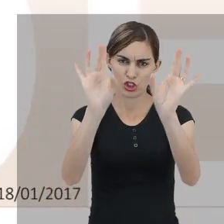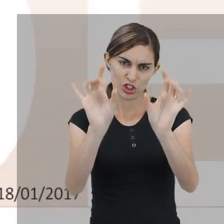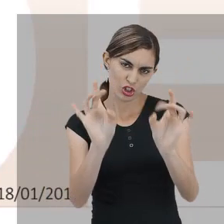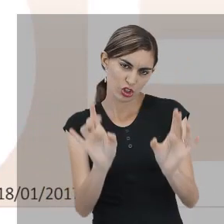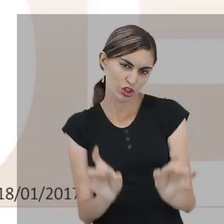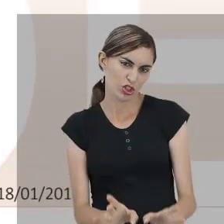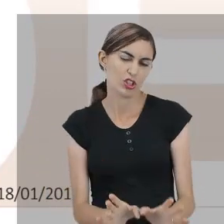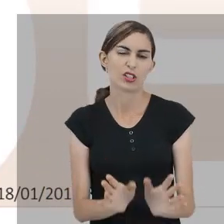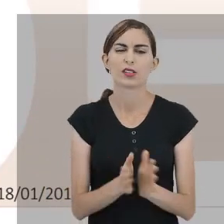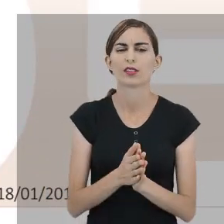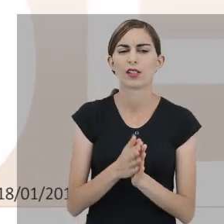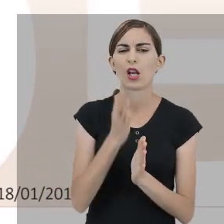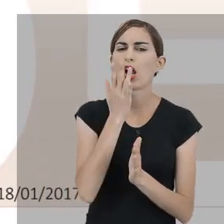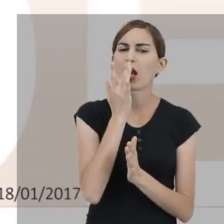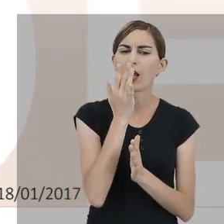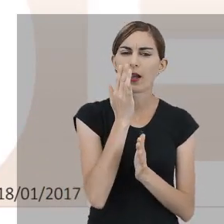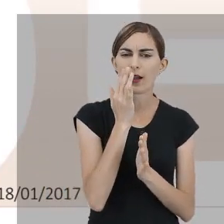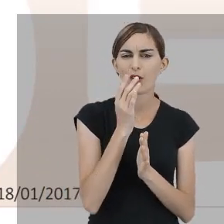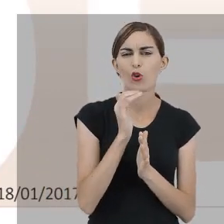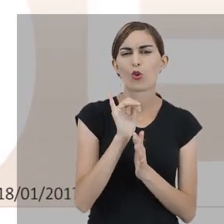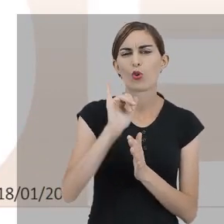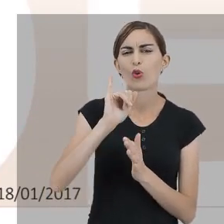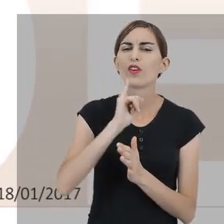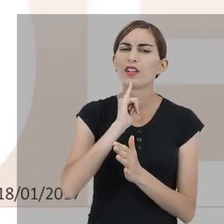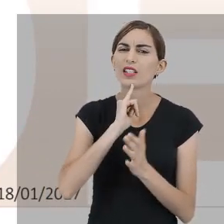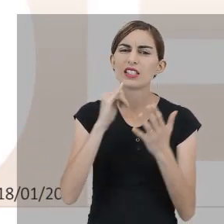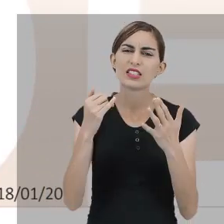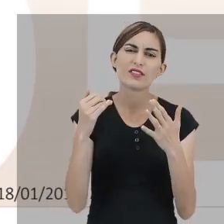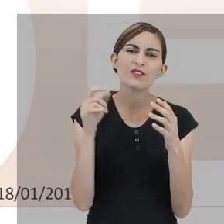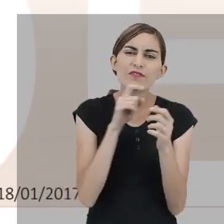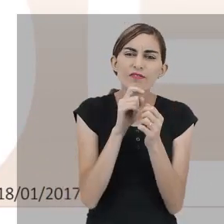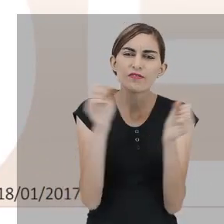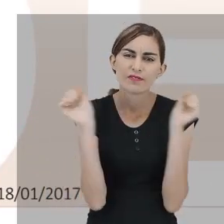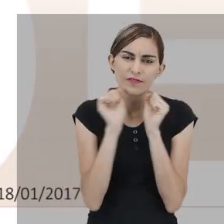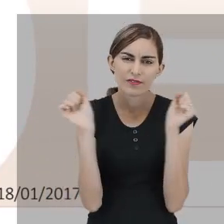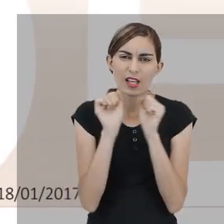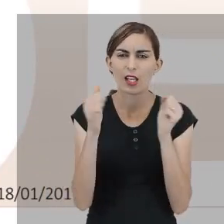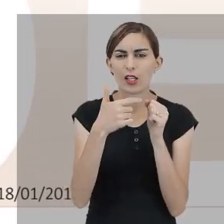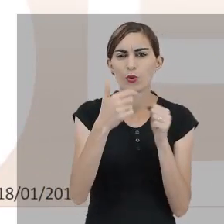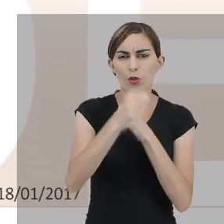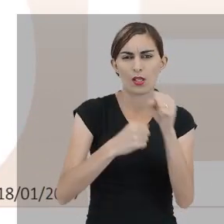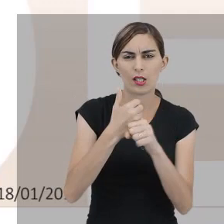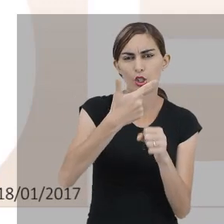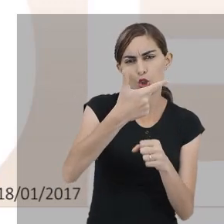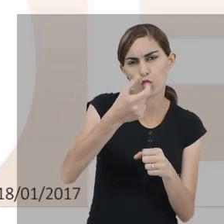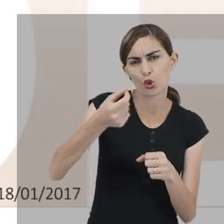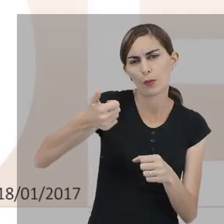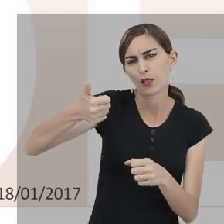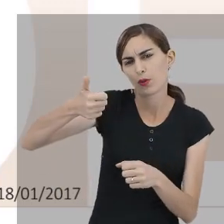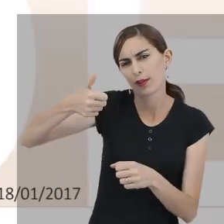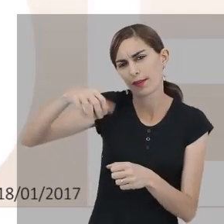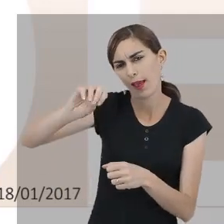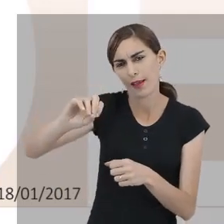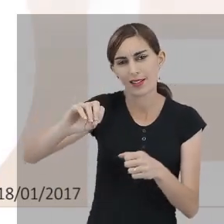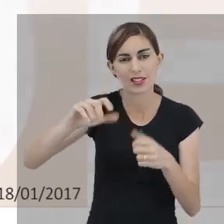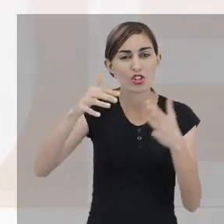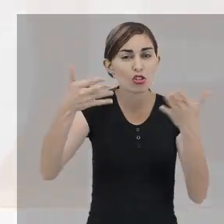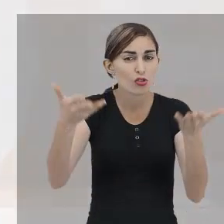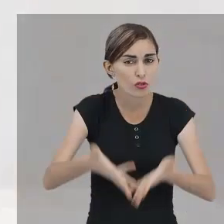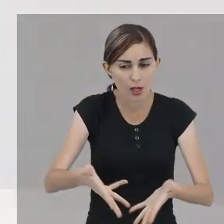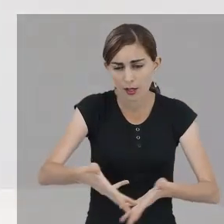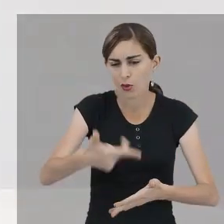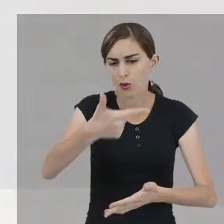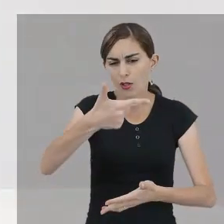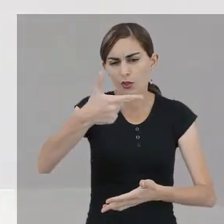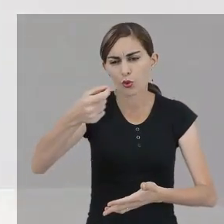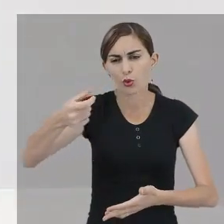chiques e refinados. E a cor vai aparecer nas coleções do inverno 2010. Gente, nós estamos em 2017.